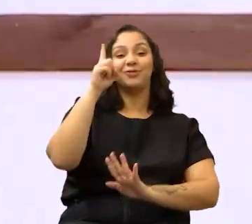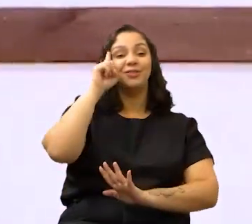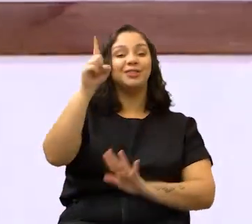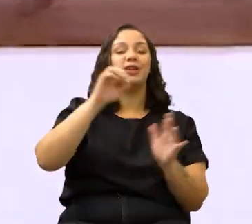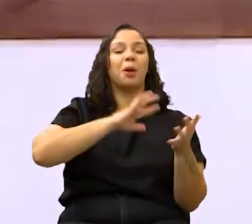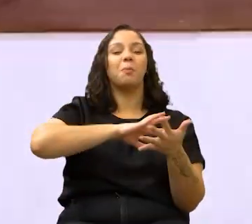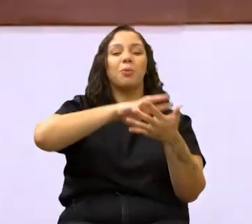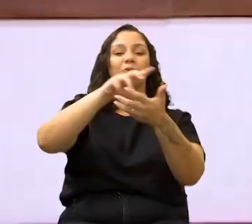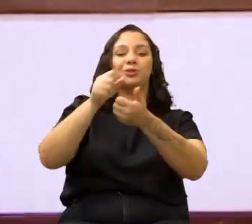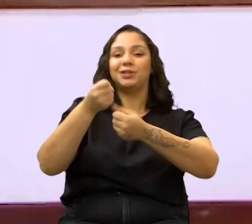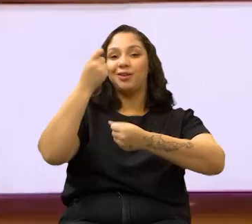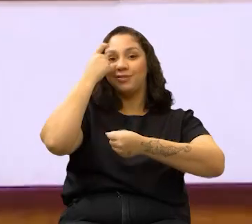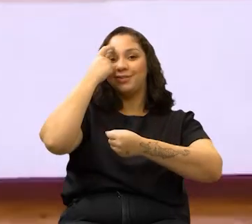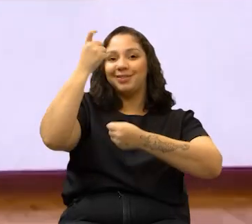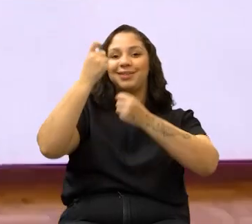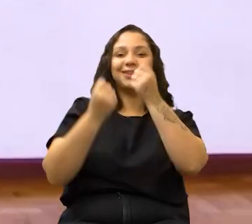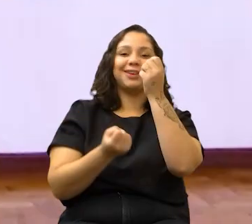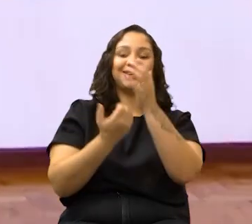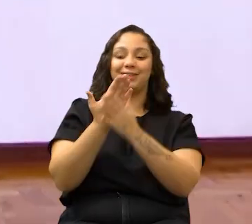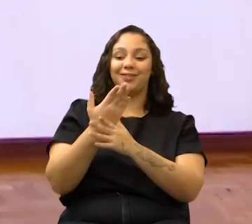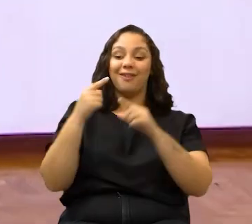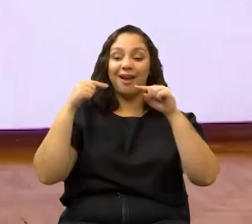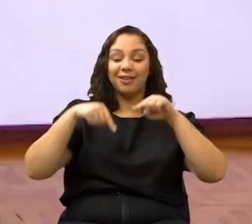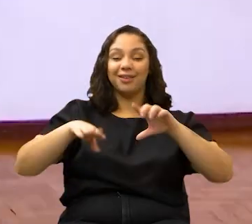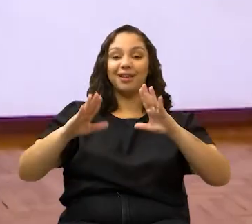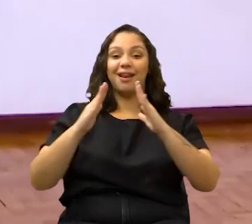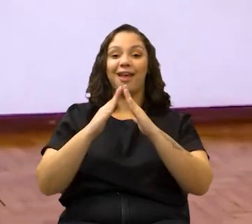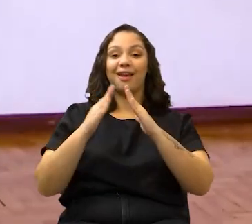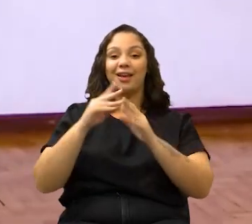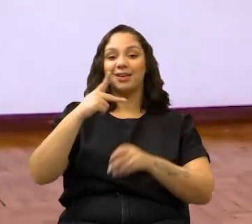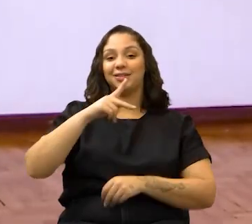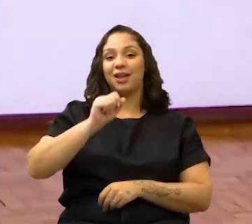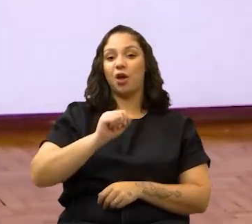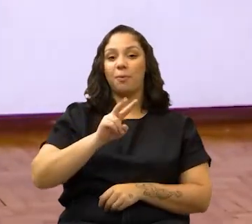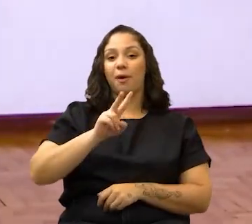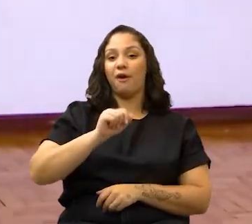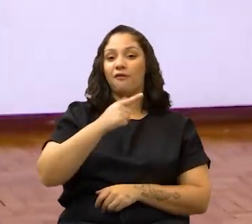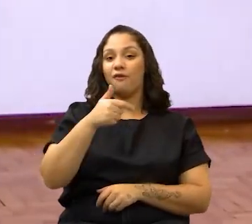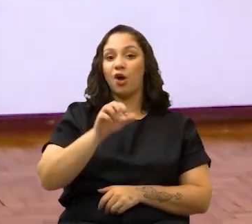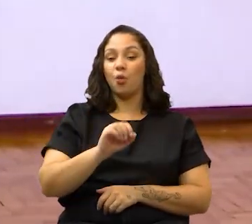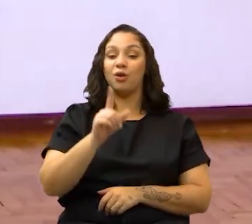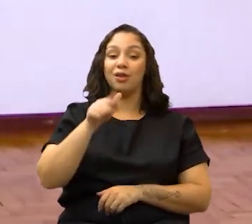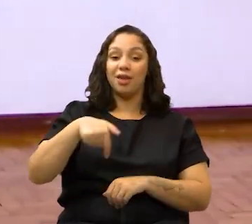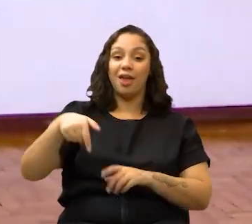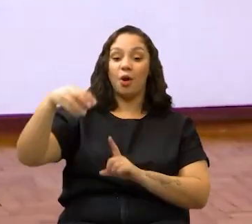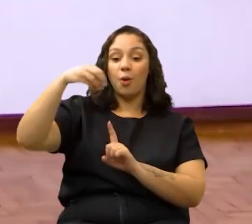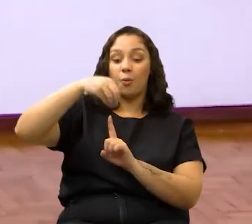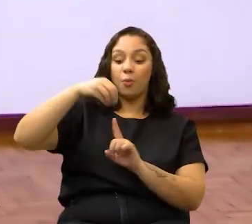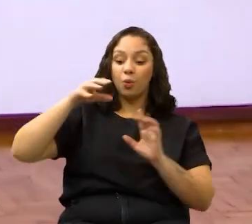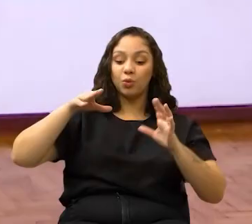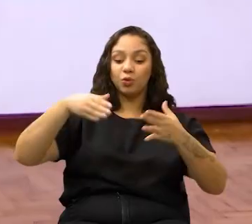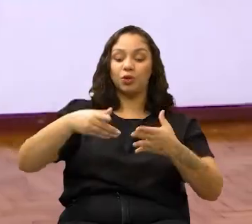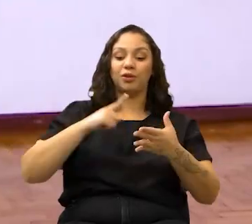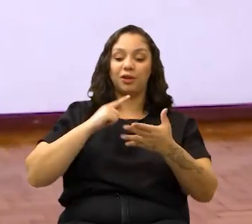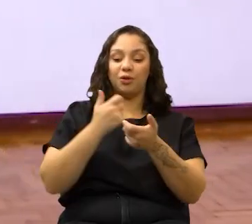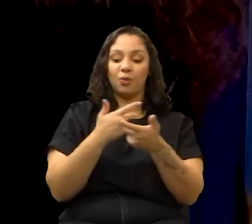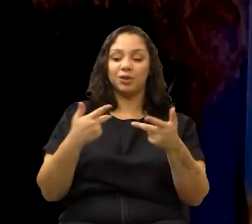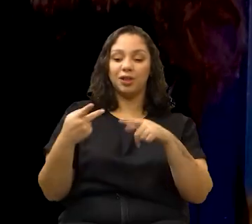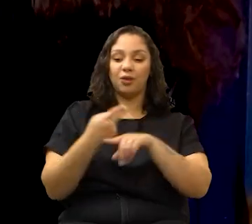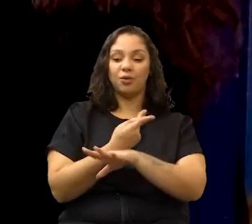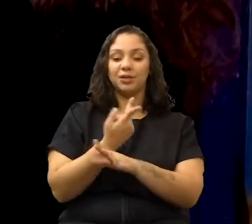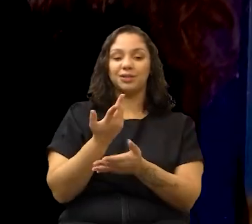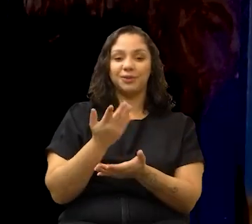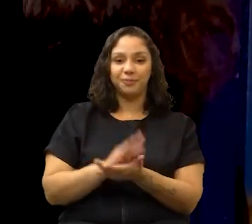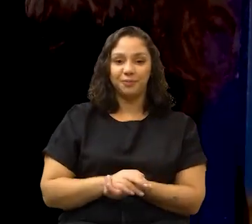da Criatividade aqui na Casa do Pavão, que será um dos pontos dessas atividades na cidade.